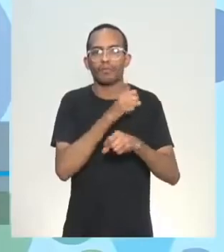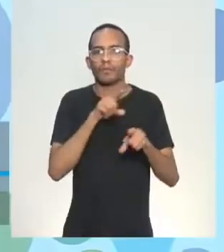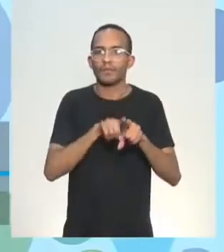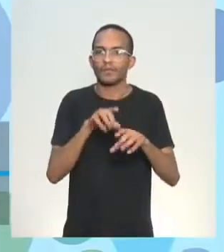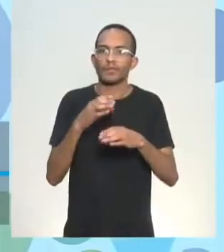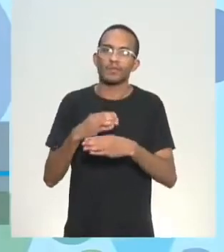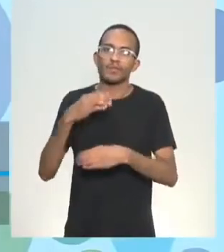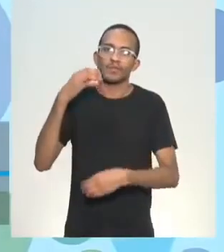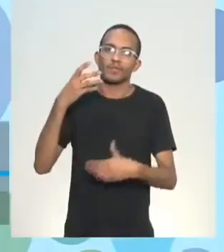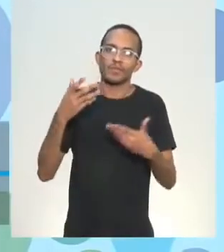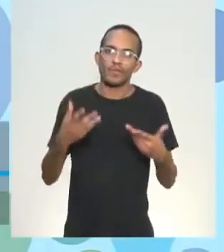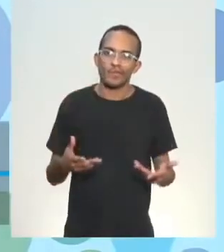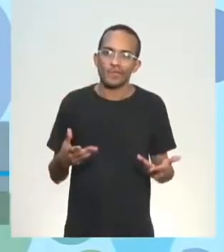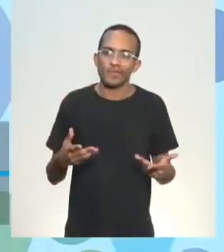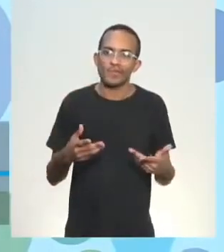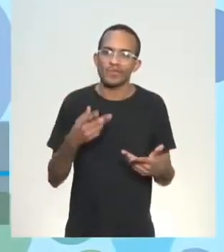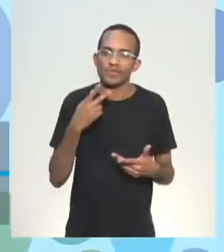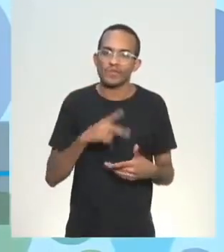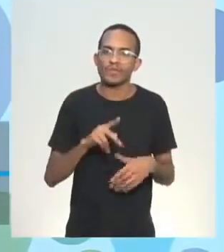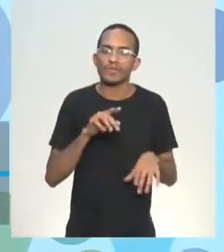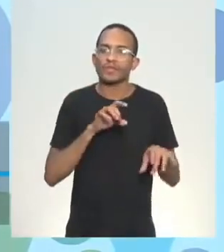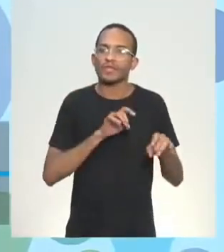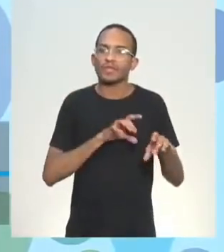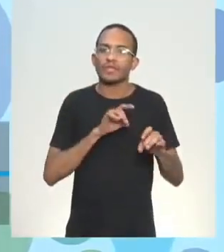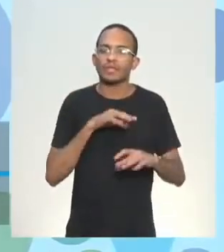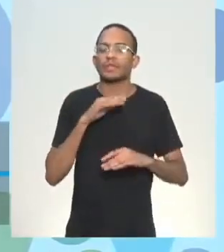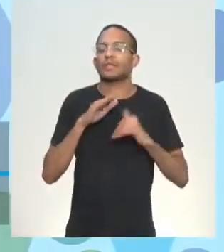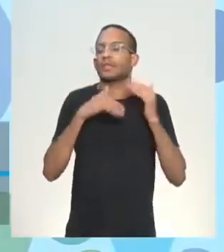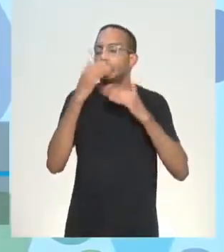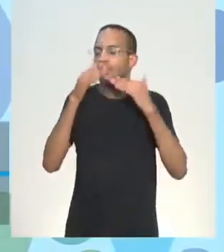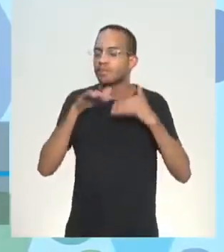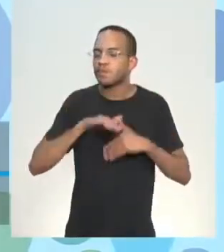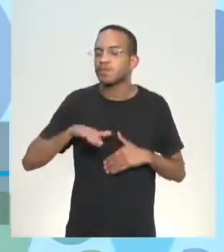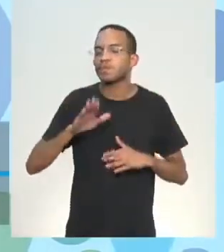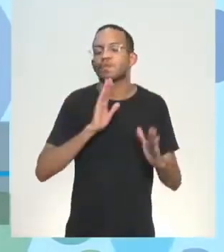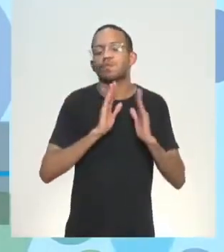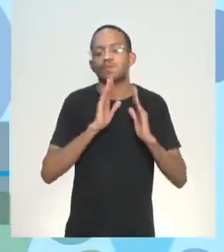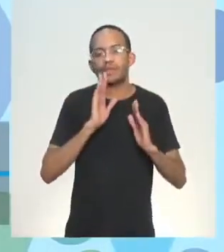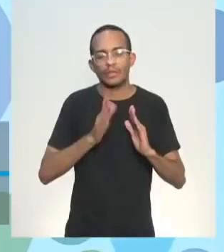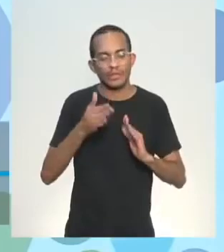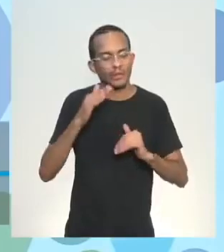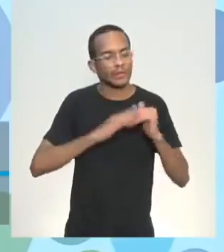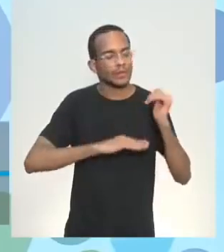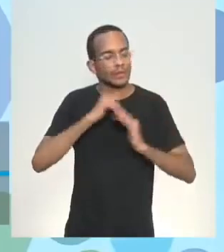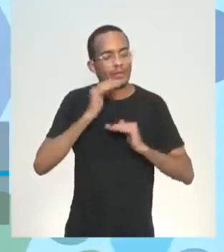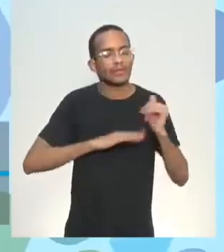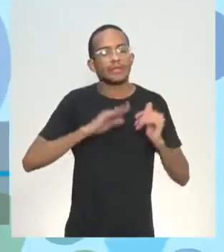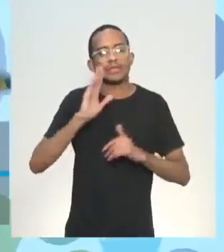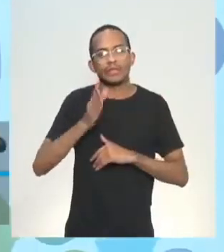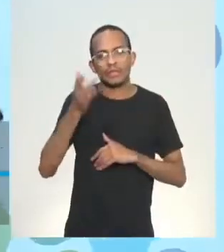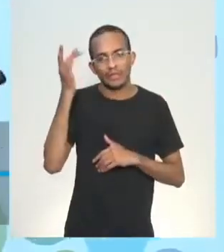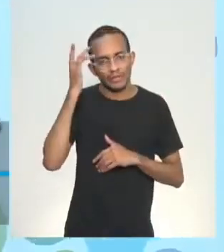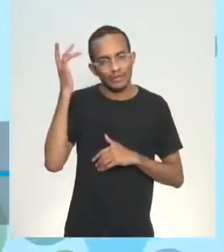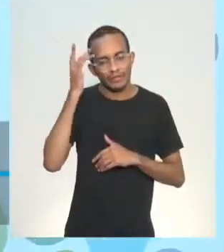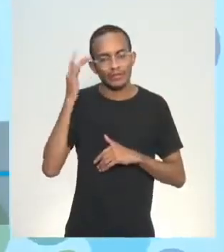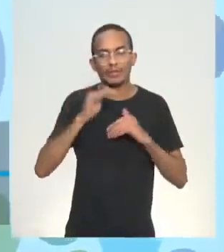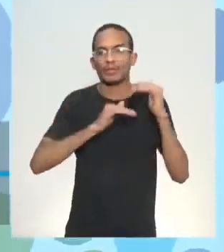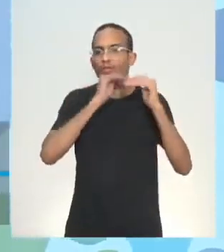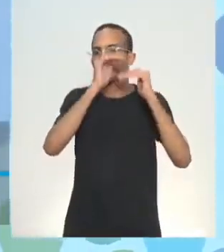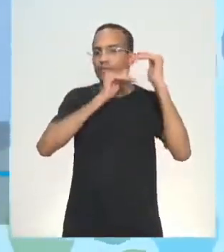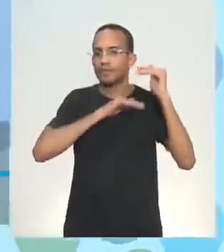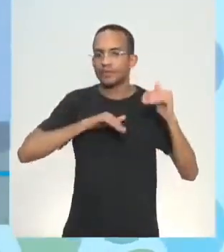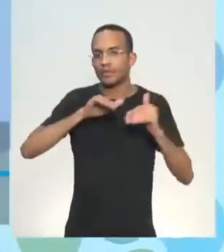enfim. Então, técnicas assim muito avançadas para a época, eles já dominavam. Então, para o crescimento